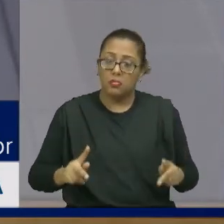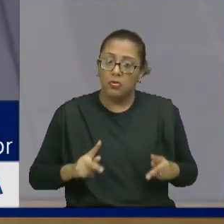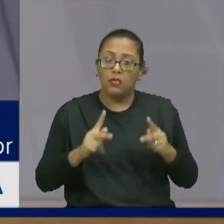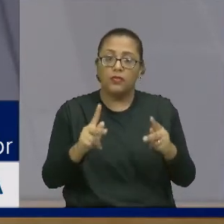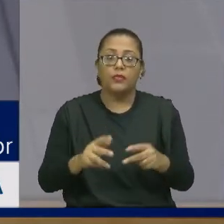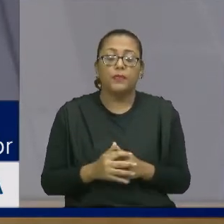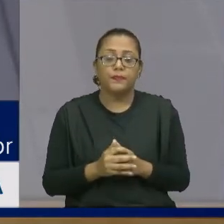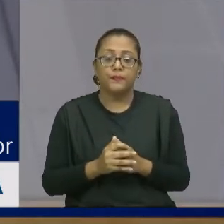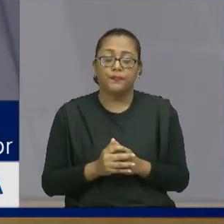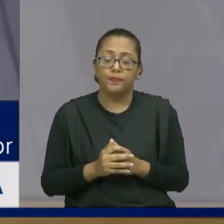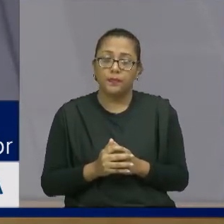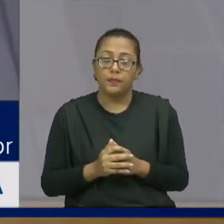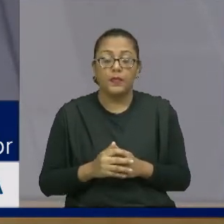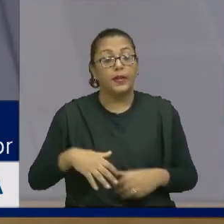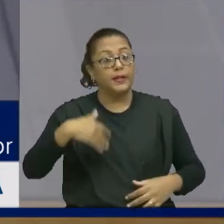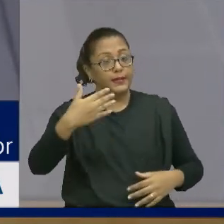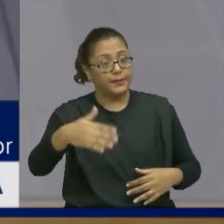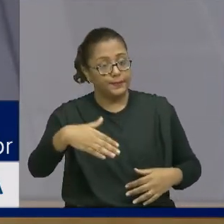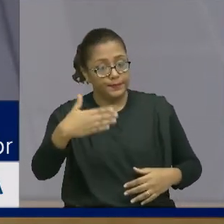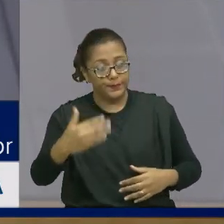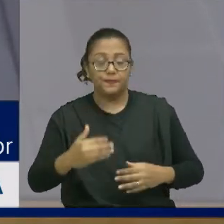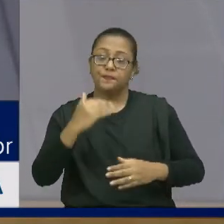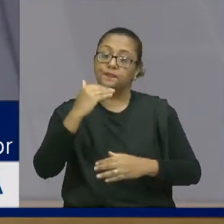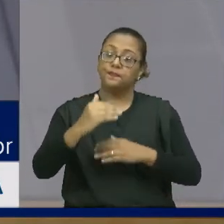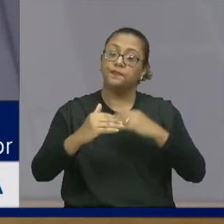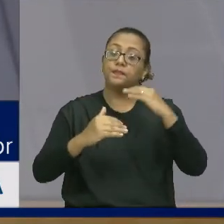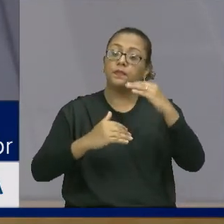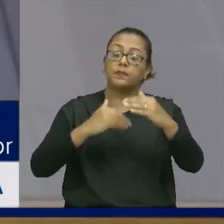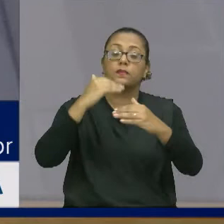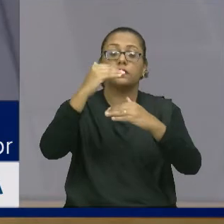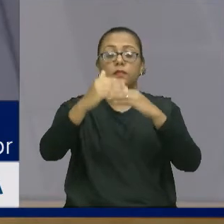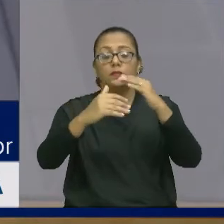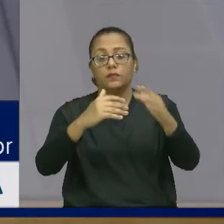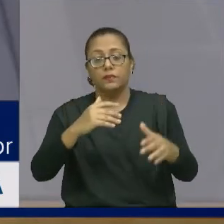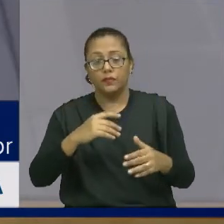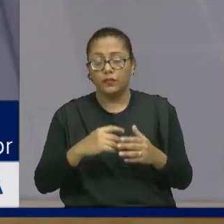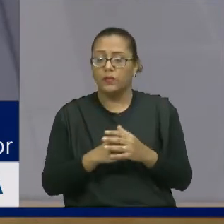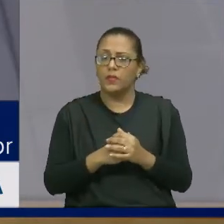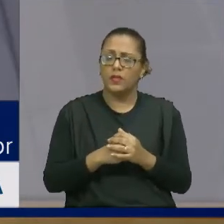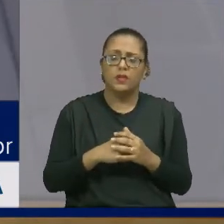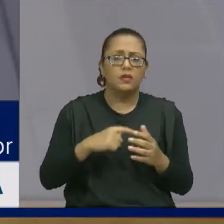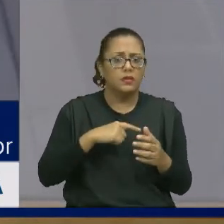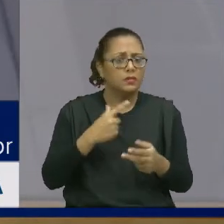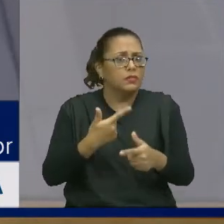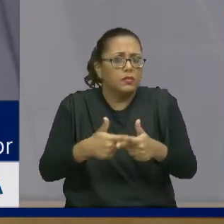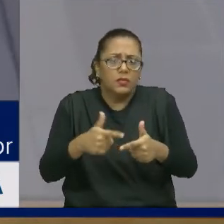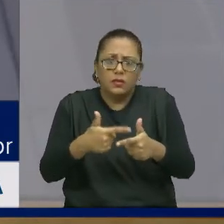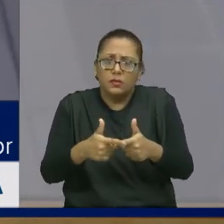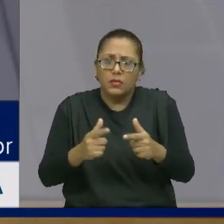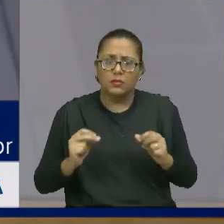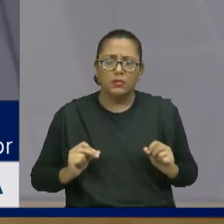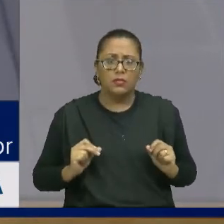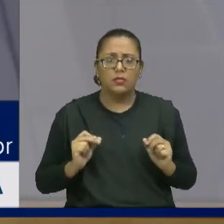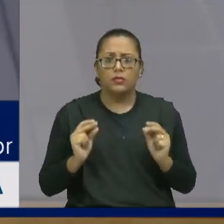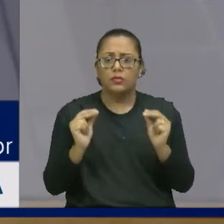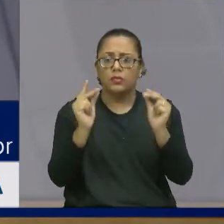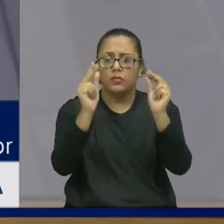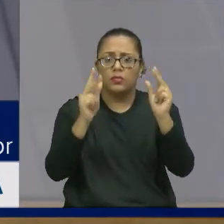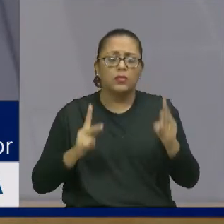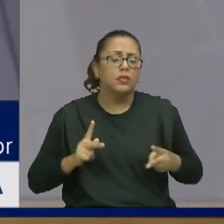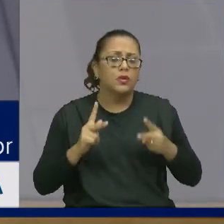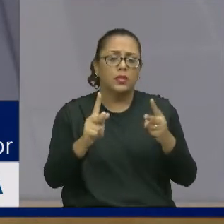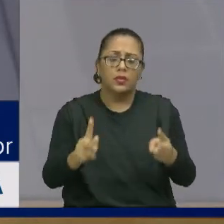Todavia, esse tipo de estrutura oferece risco ao erário público, já que a